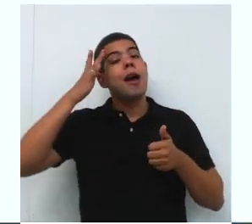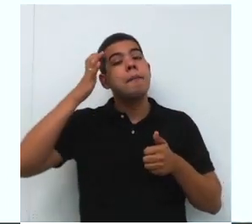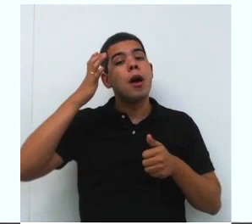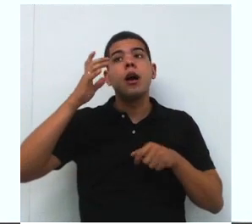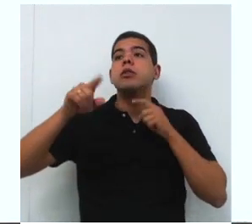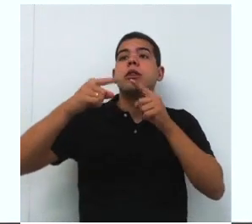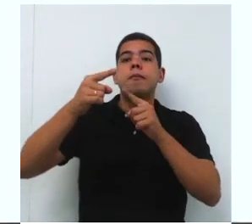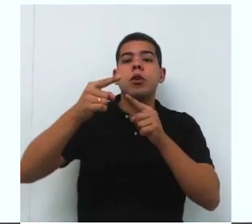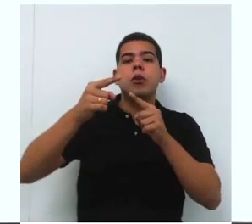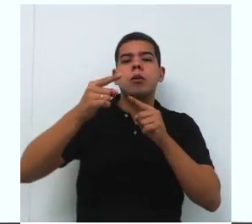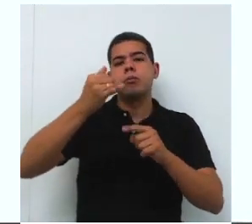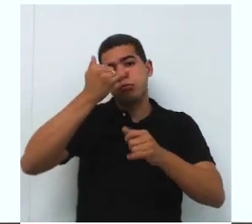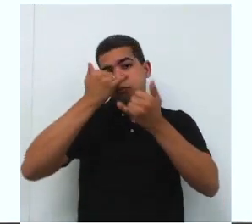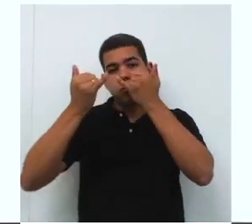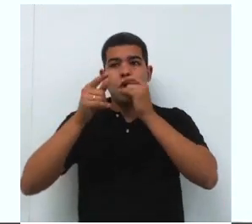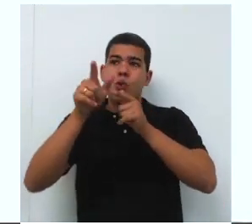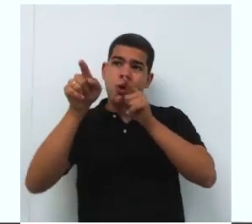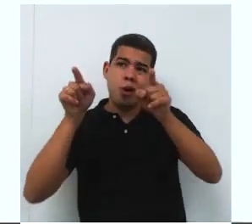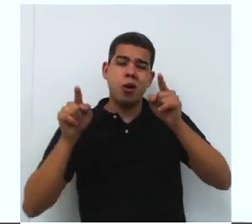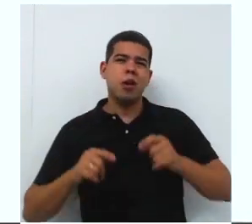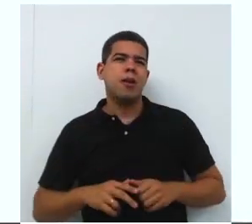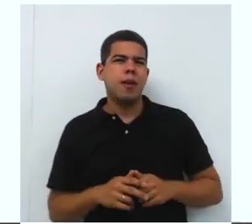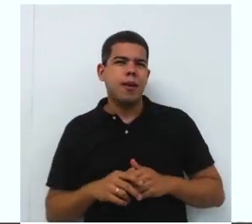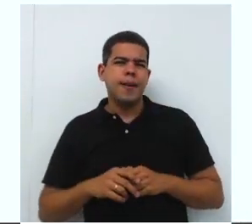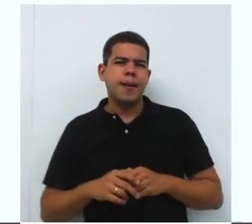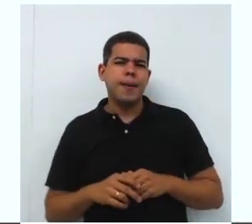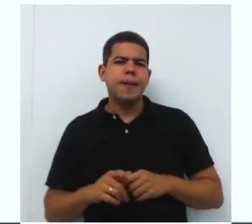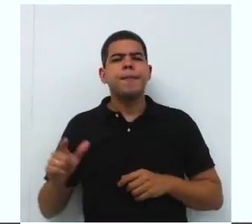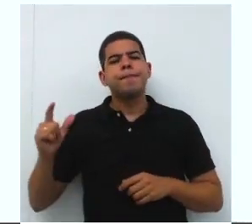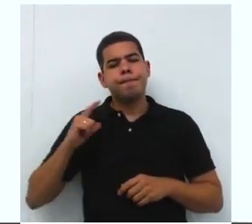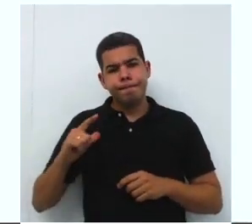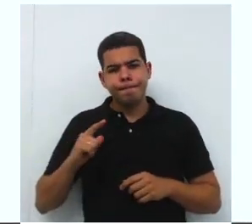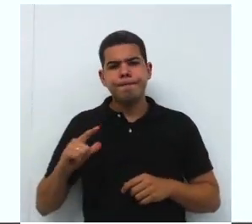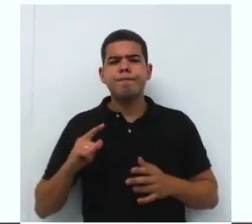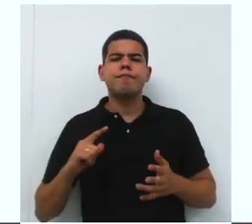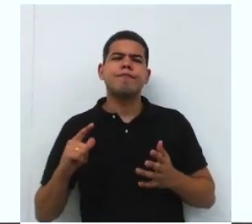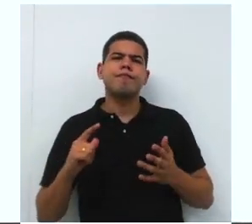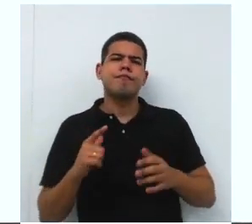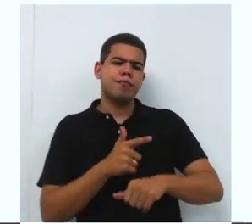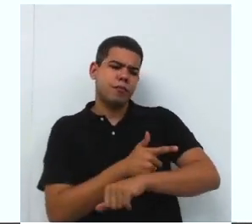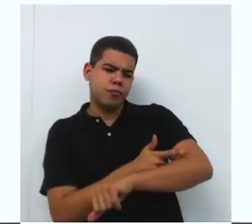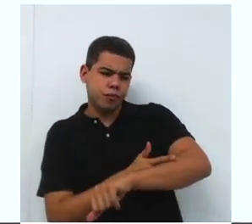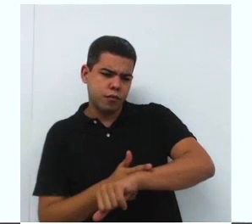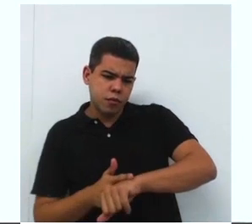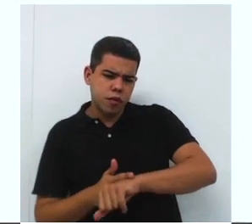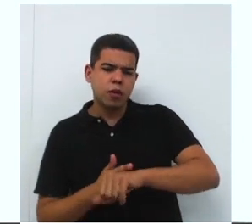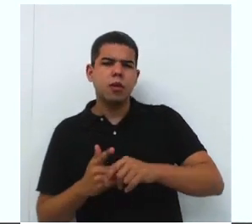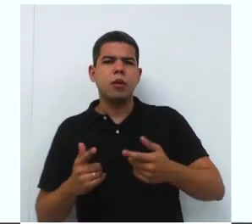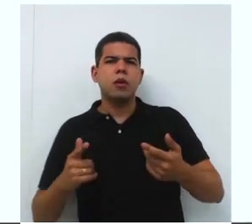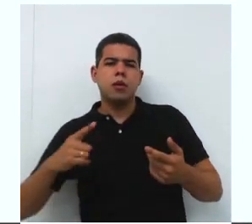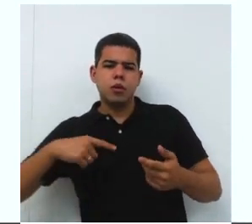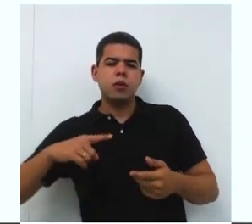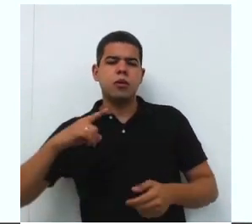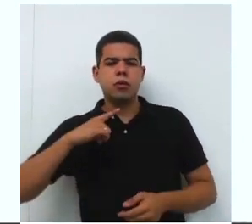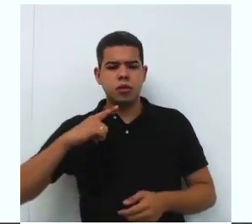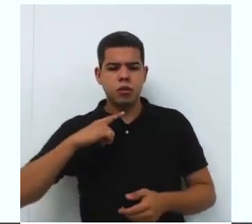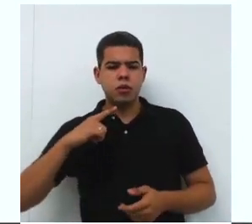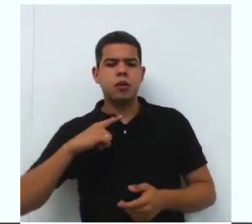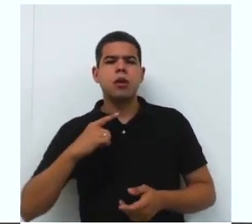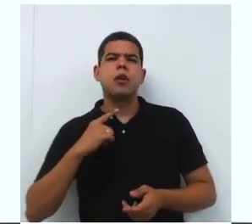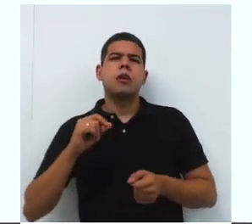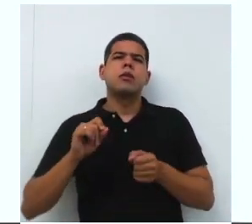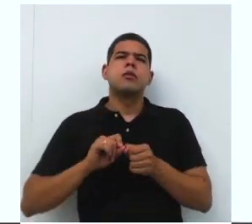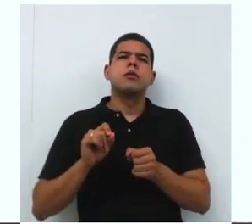Então, pessoal, vocês sabem muito bem que esse tipo de comportamento, essas condutas que nós temos,